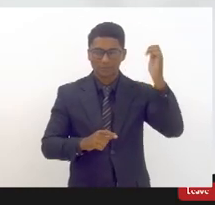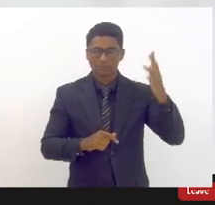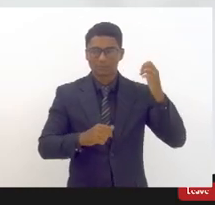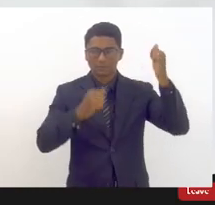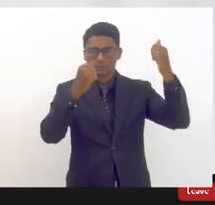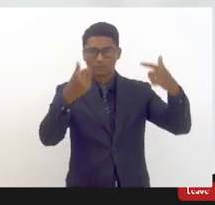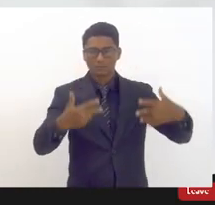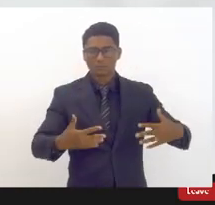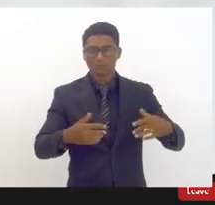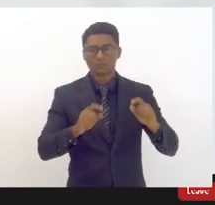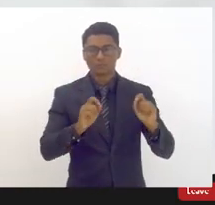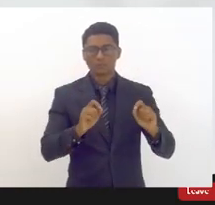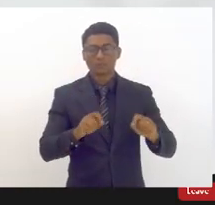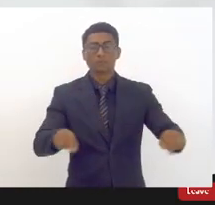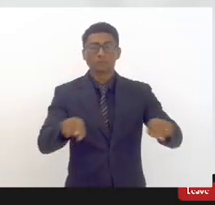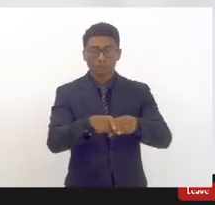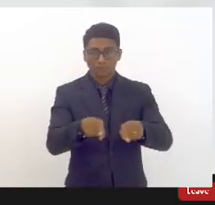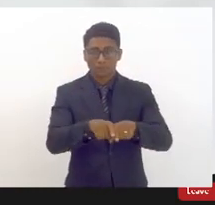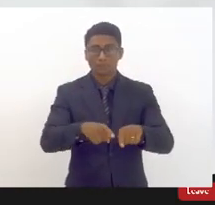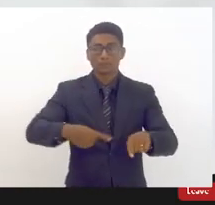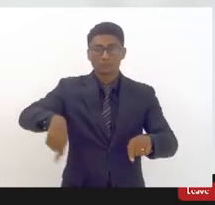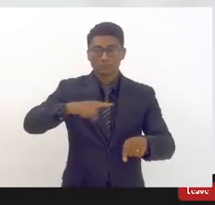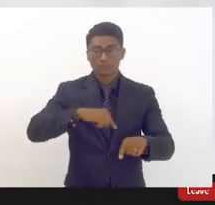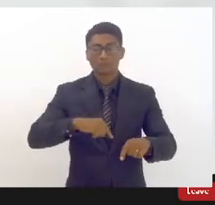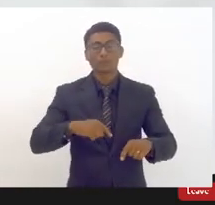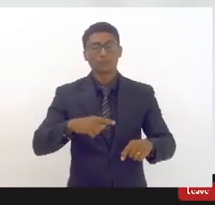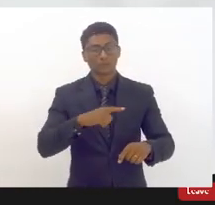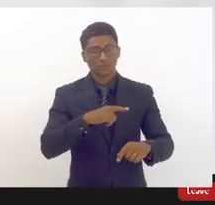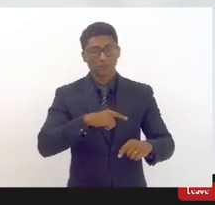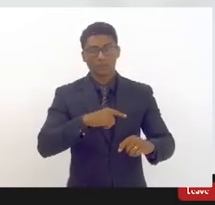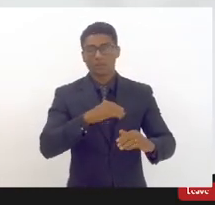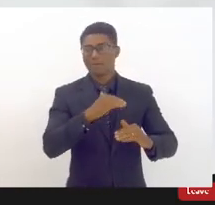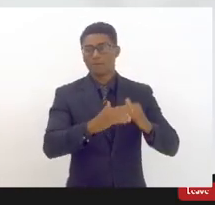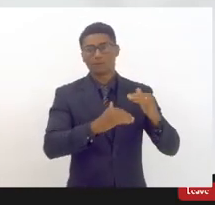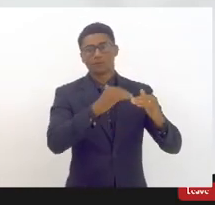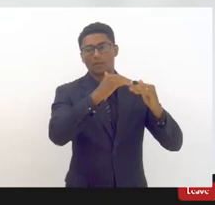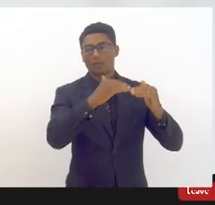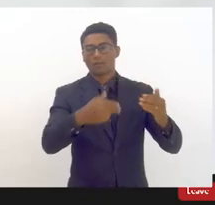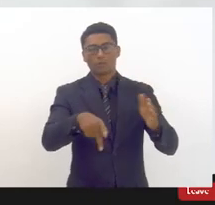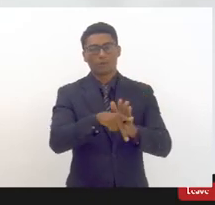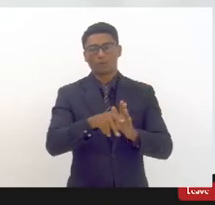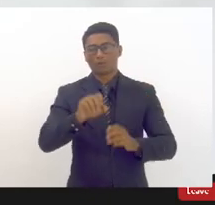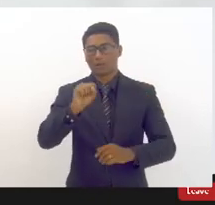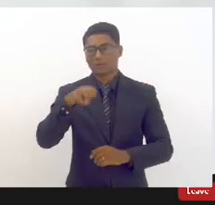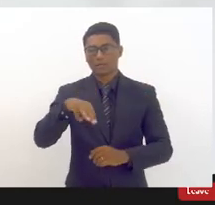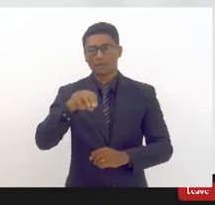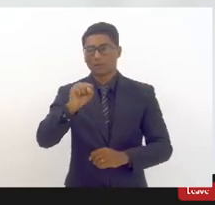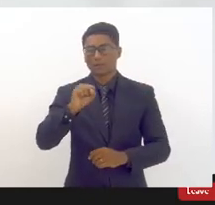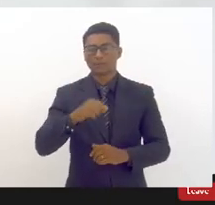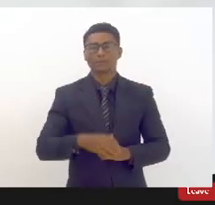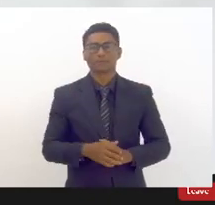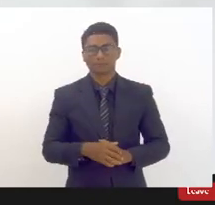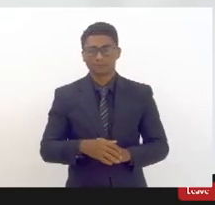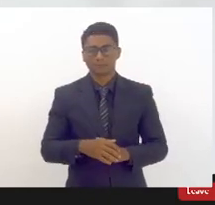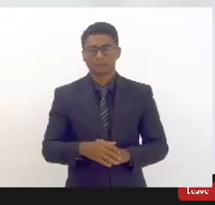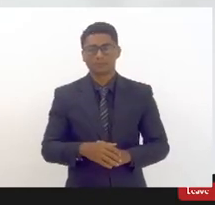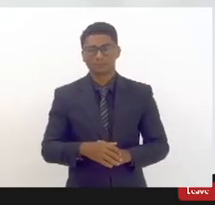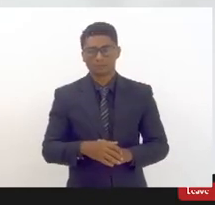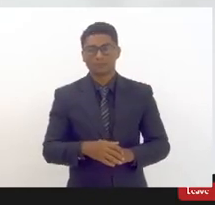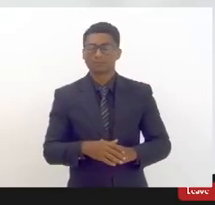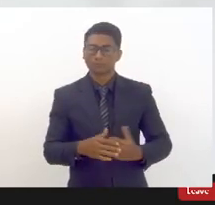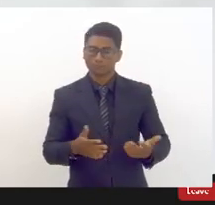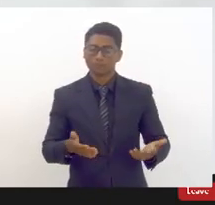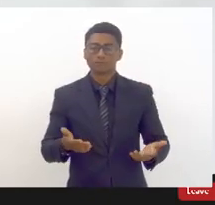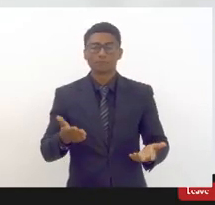foi trazer também que a gente também está trabalhando numa evolução do atual SMS, como uma solução também complementar. A gente